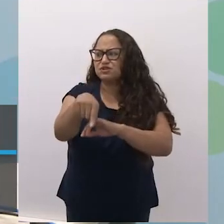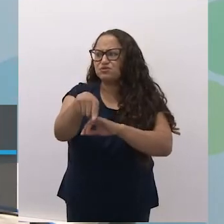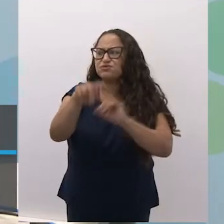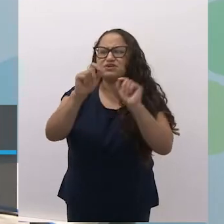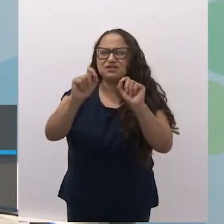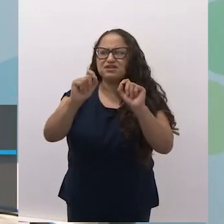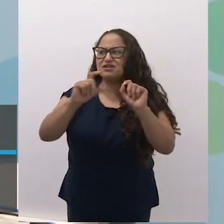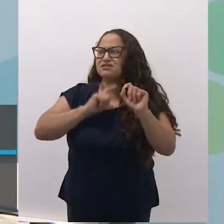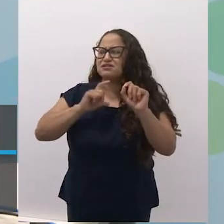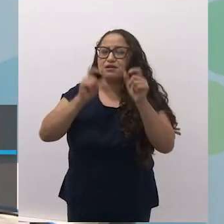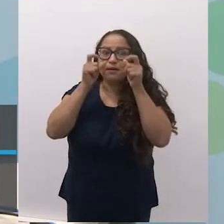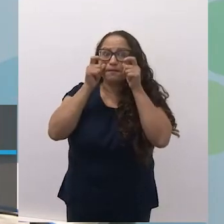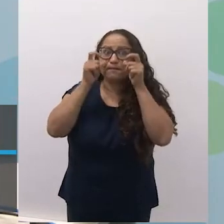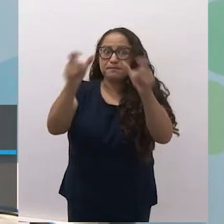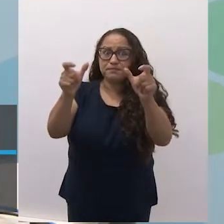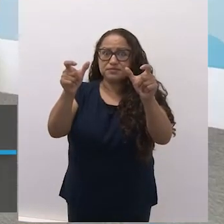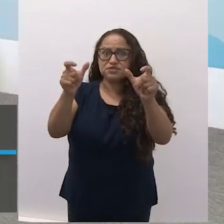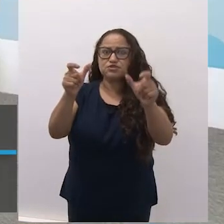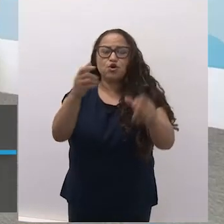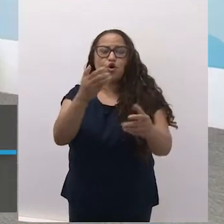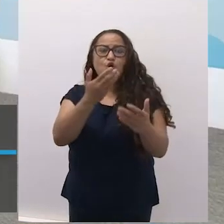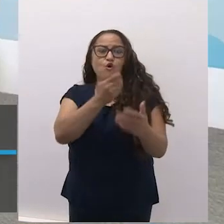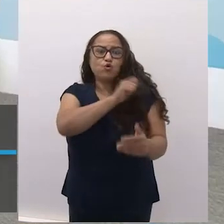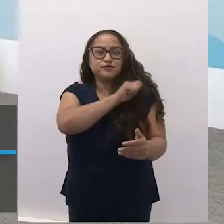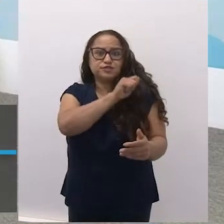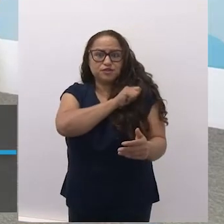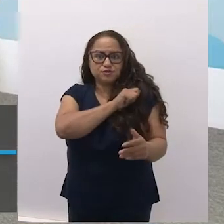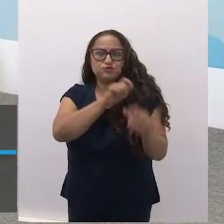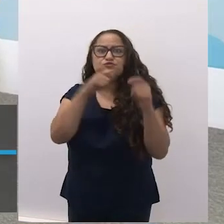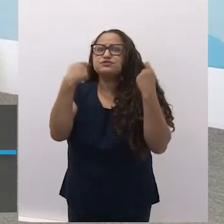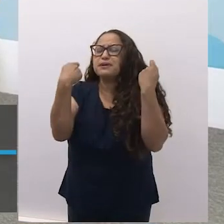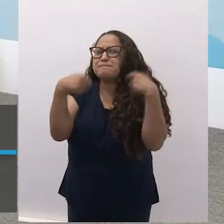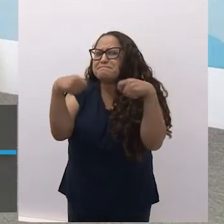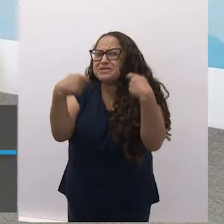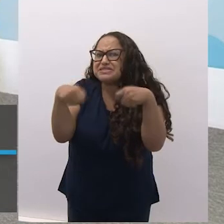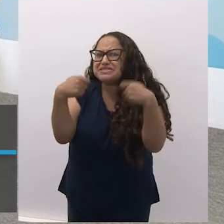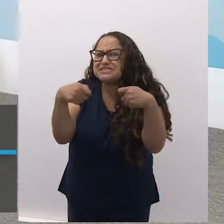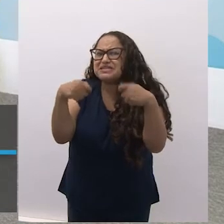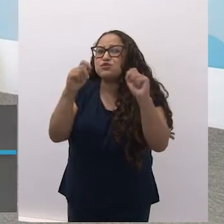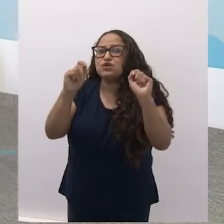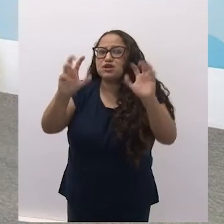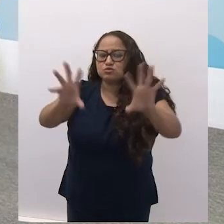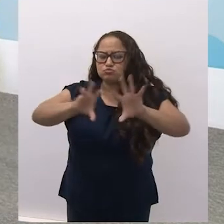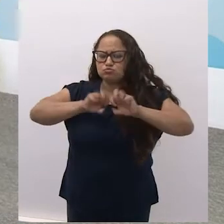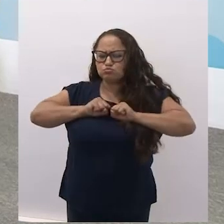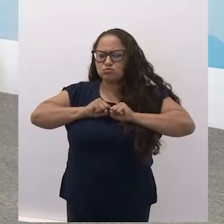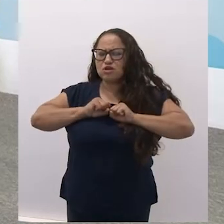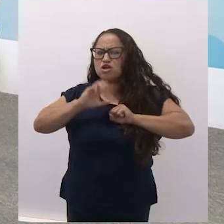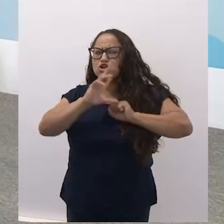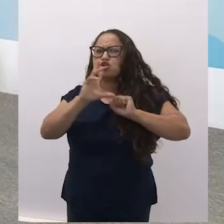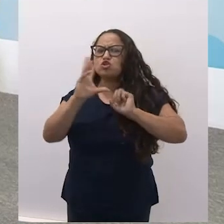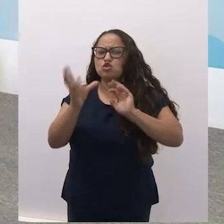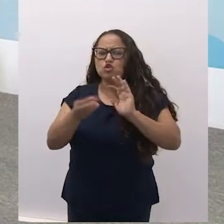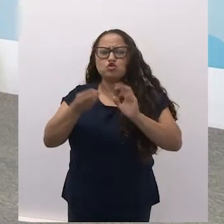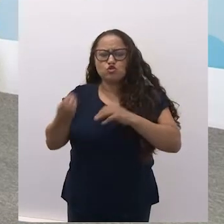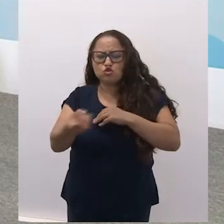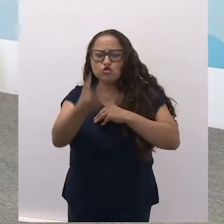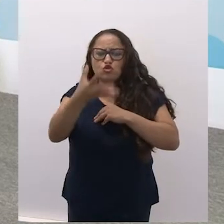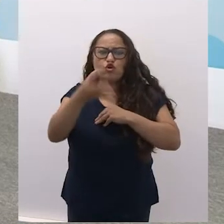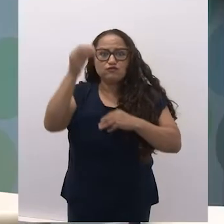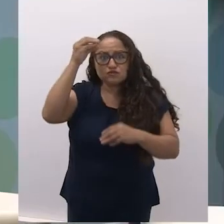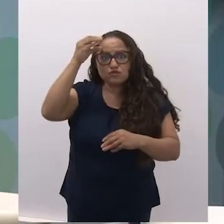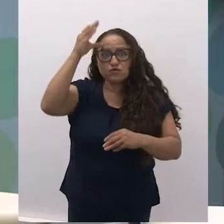de despertar nos estudantes a necessidade de apropriação de novos conhecimentos.